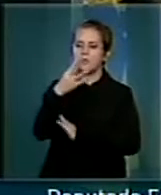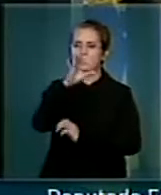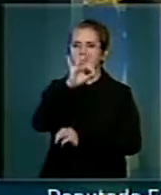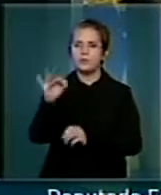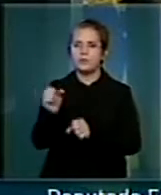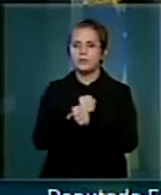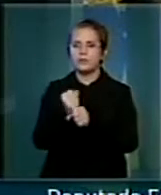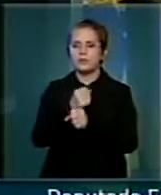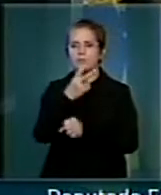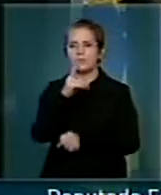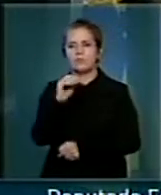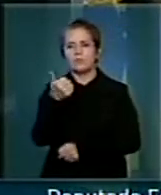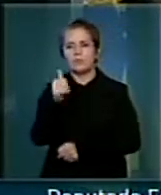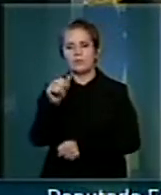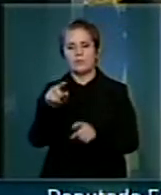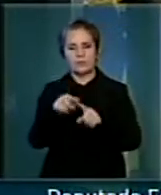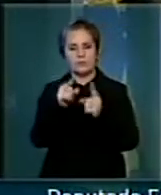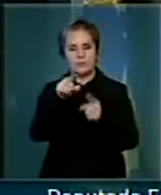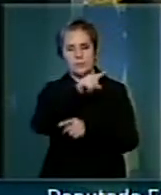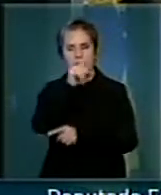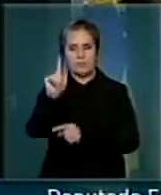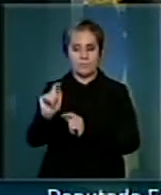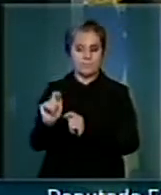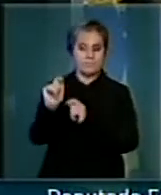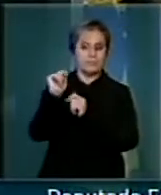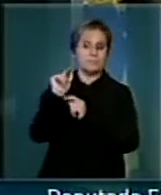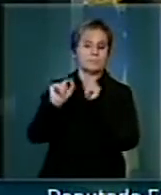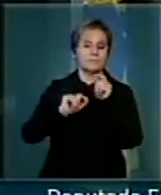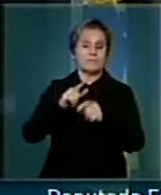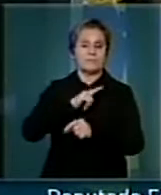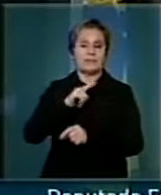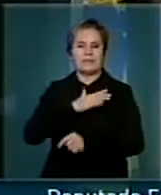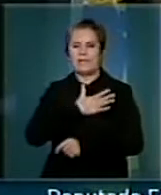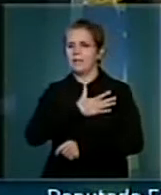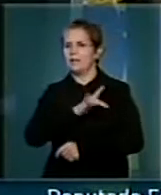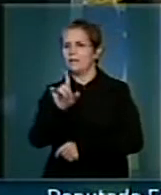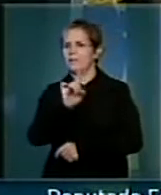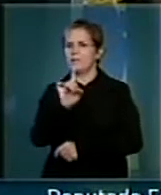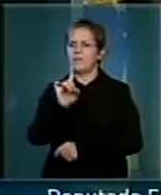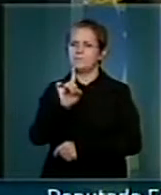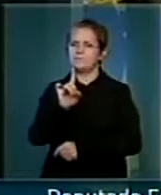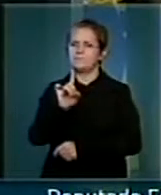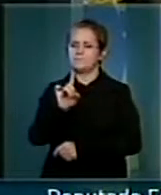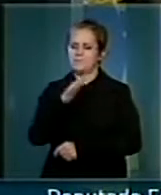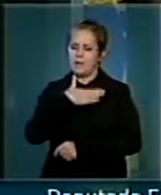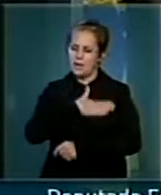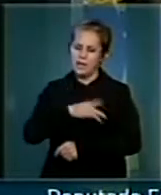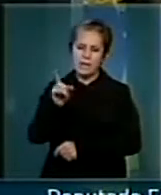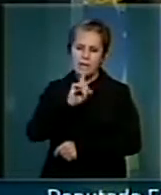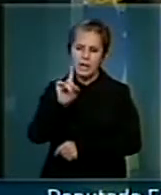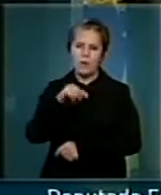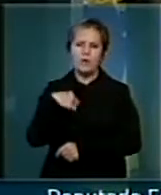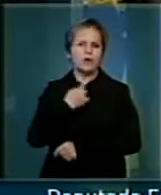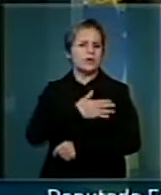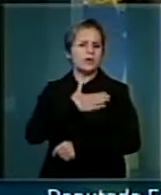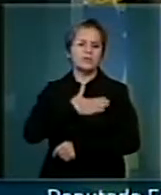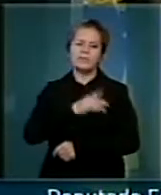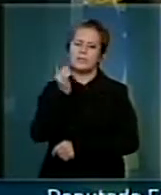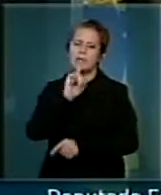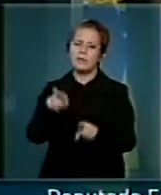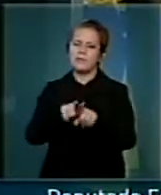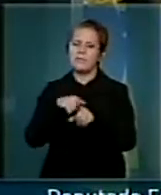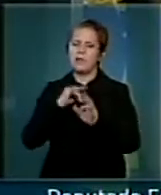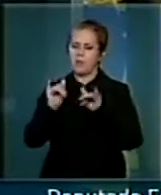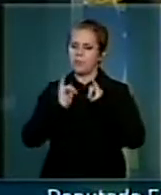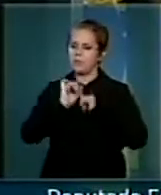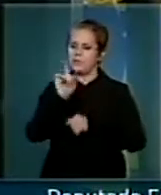2011. Mas se enganam aqueles que acham que estamos satisfeitos. Não não estamos satisfeitos nem tampouco